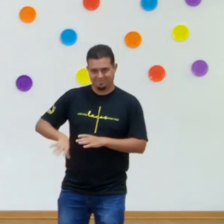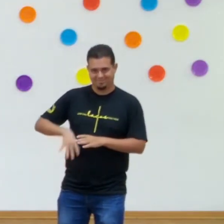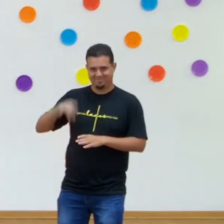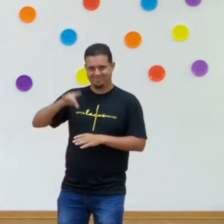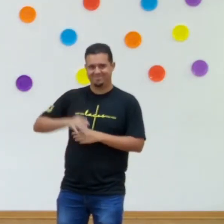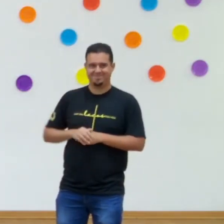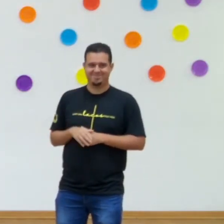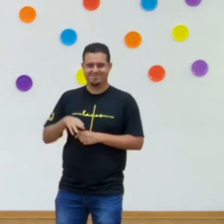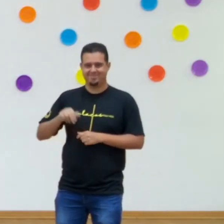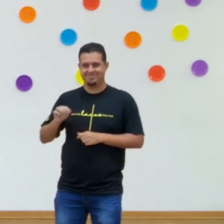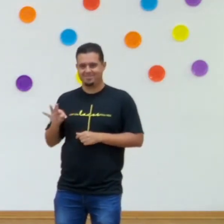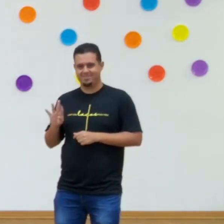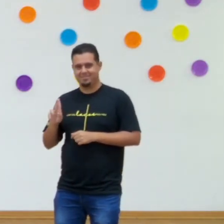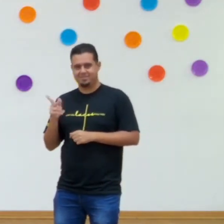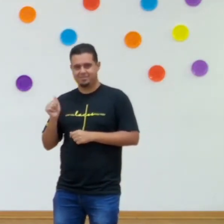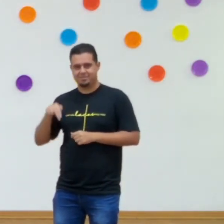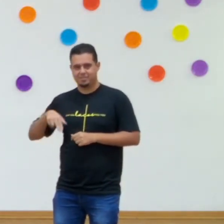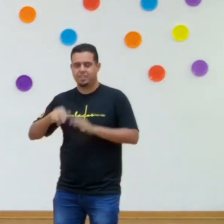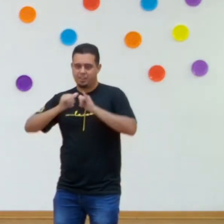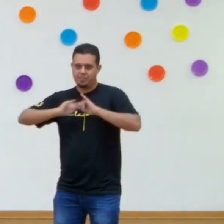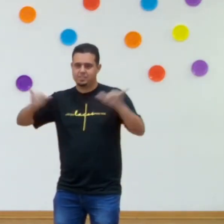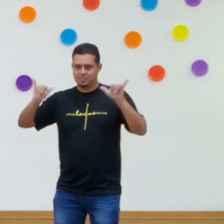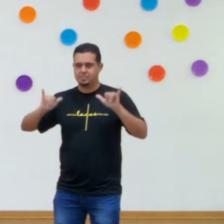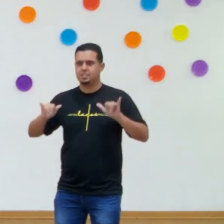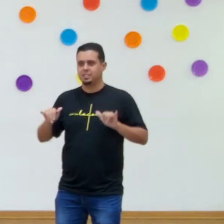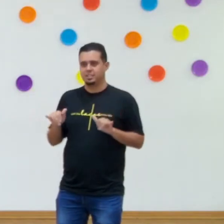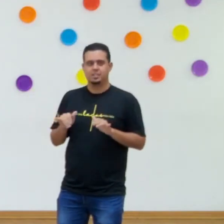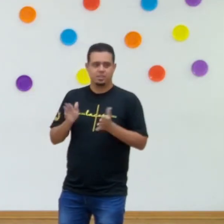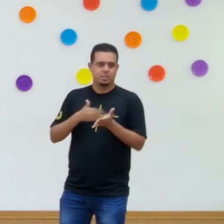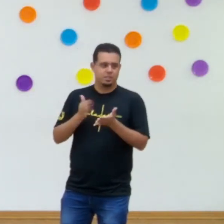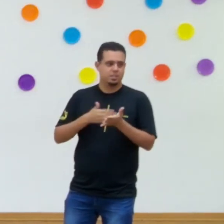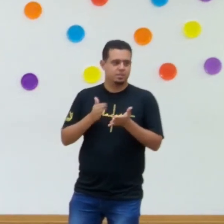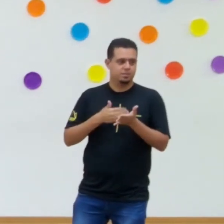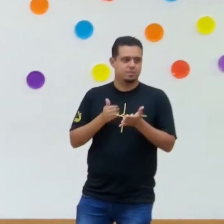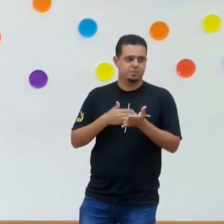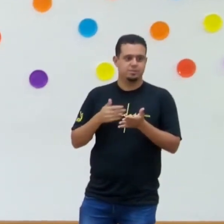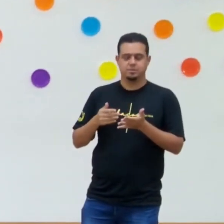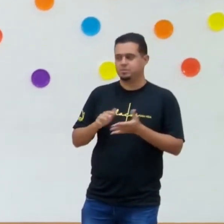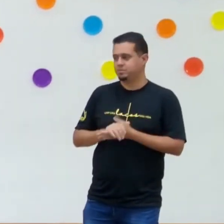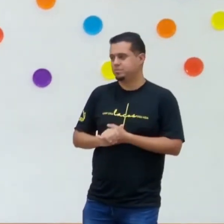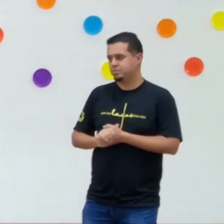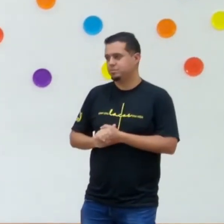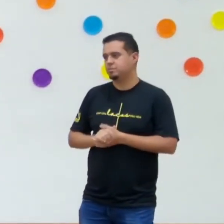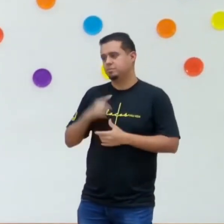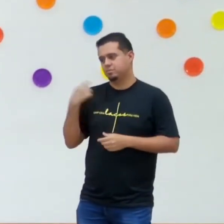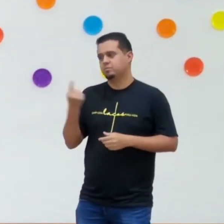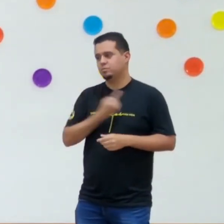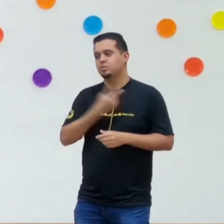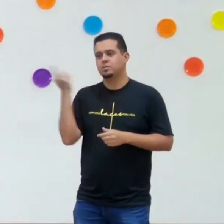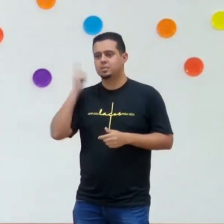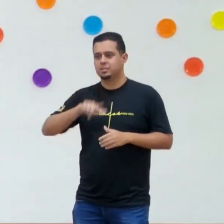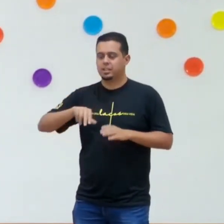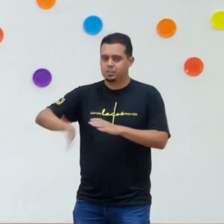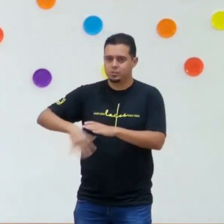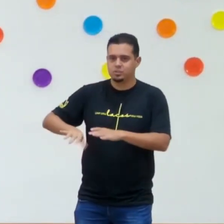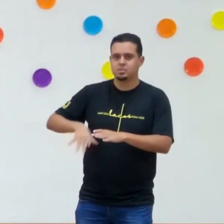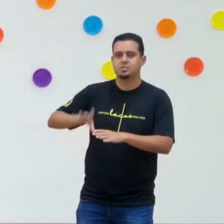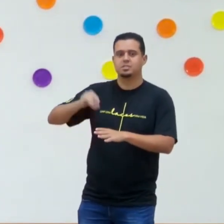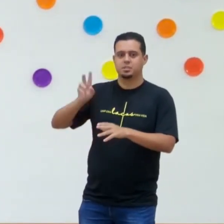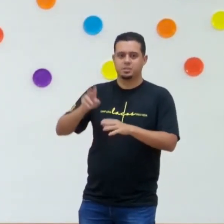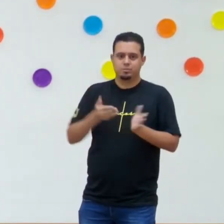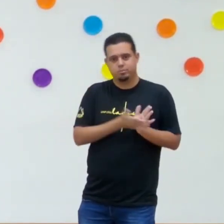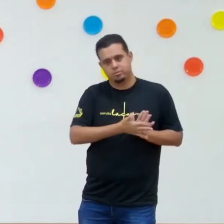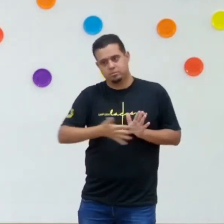O Natan vai dar o recadinho da Nutra, que é o que possibilita a gente estar fazendo os sorteios durante a nossa